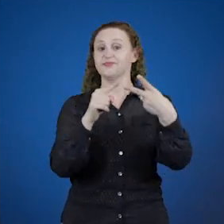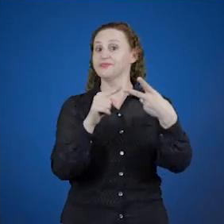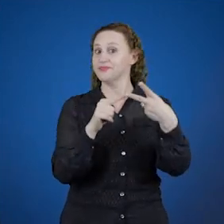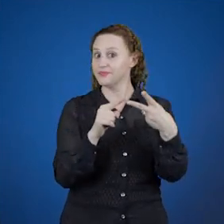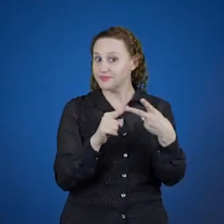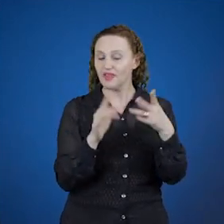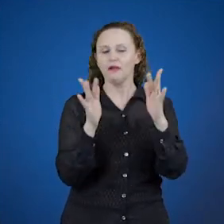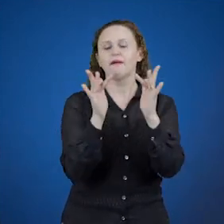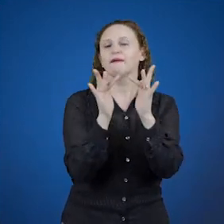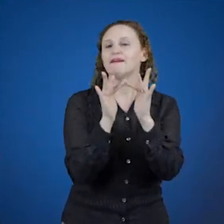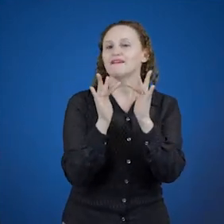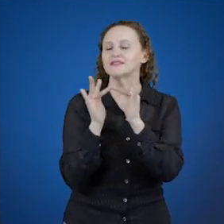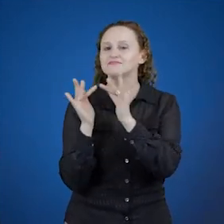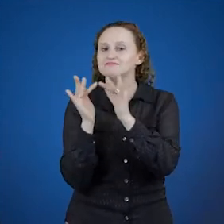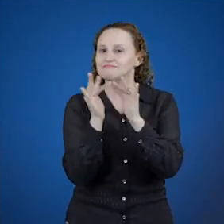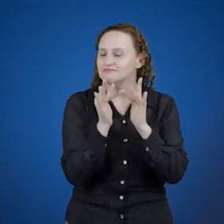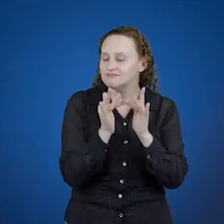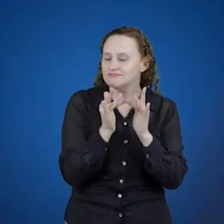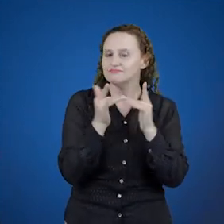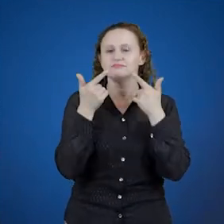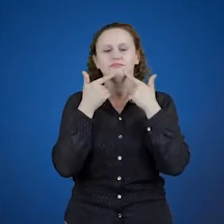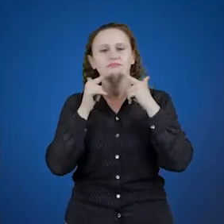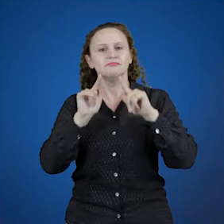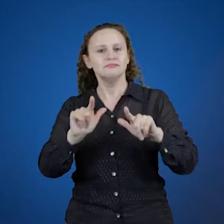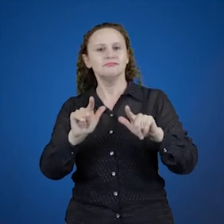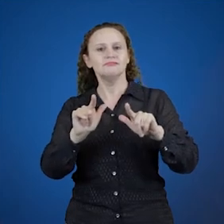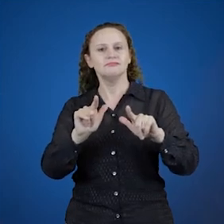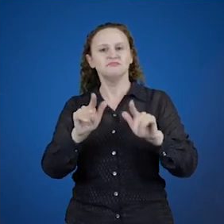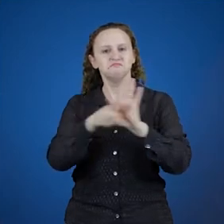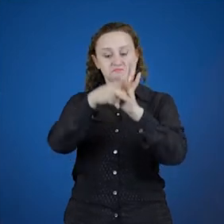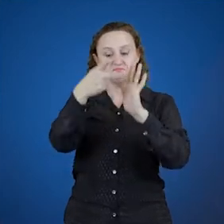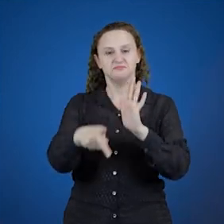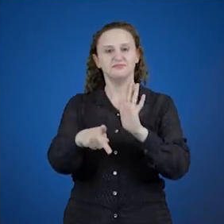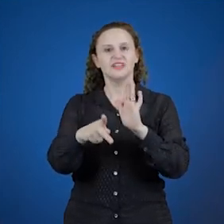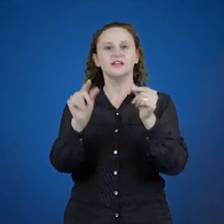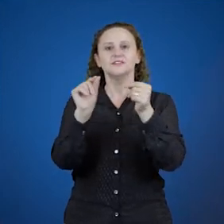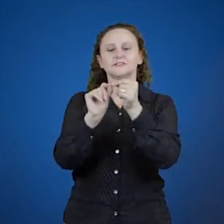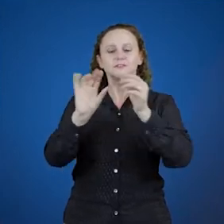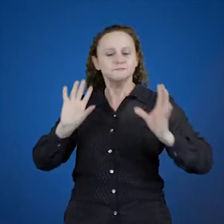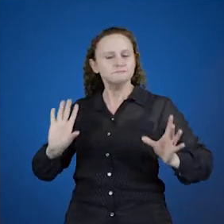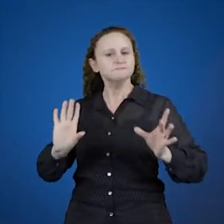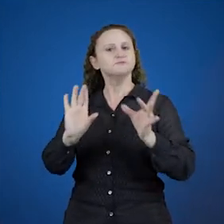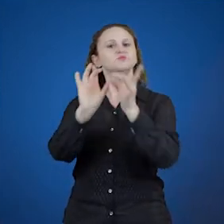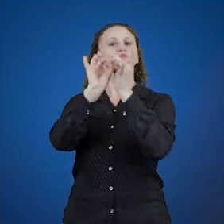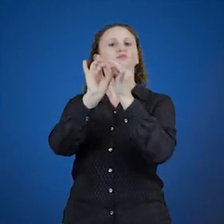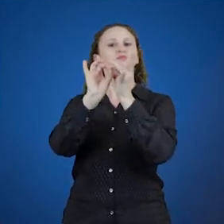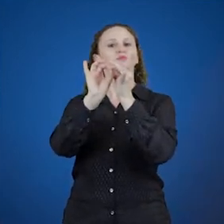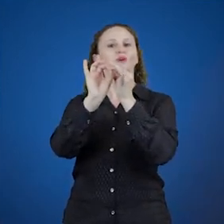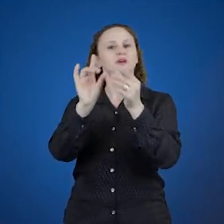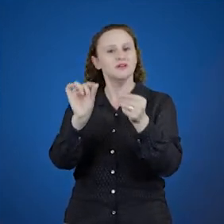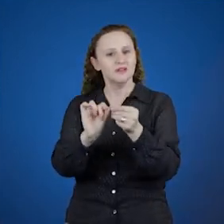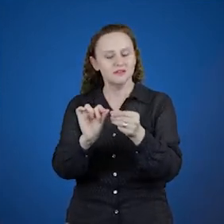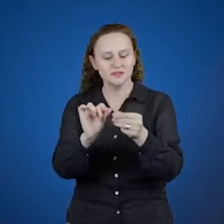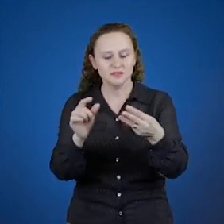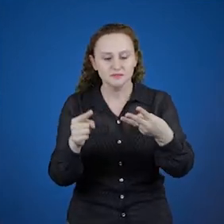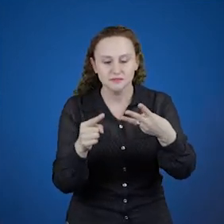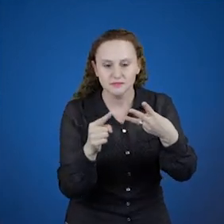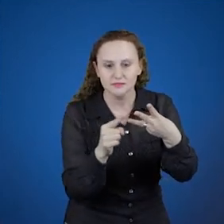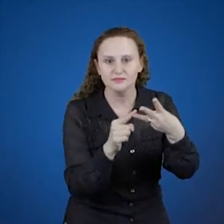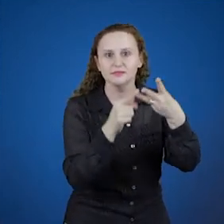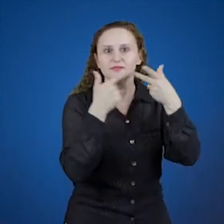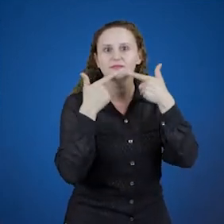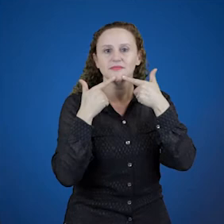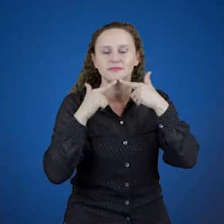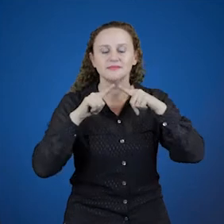em contato com a língua materna fazem uma fusão e gerava uma terceira